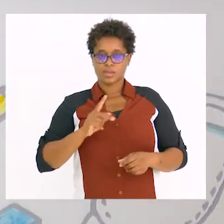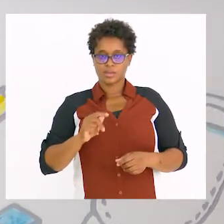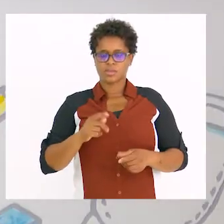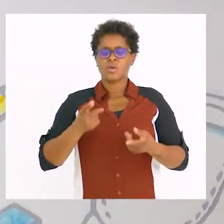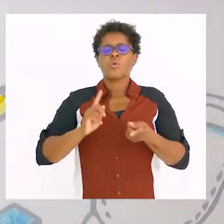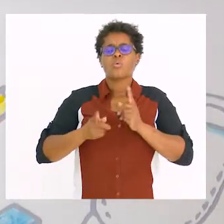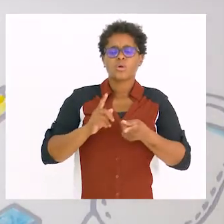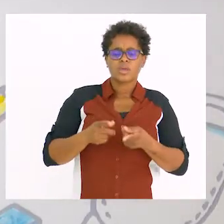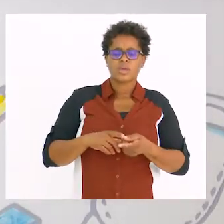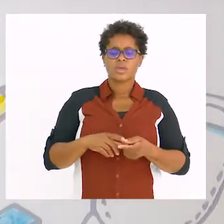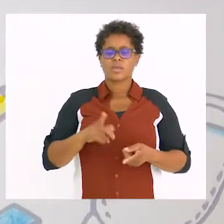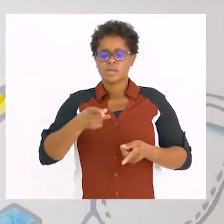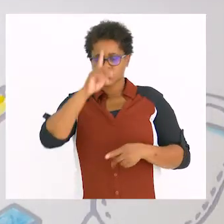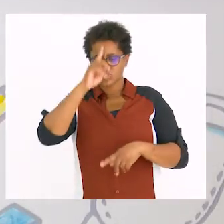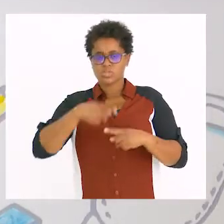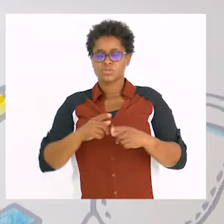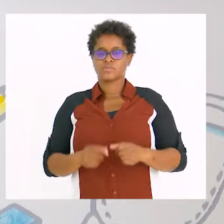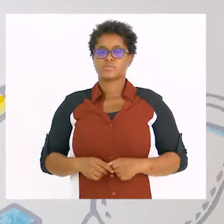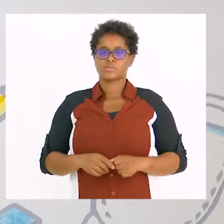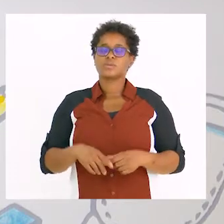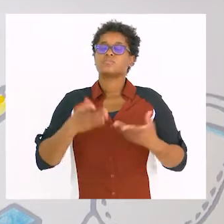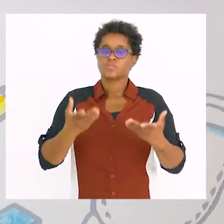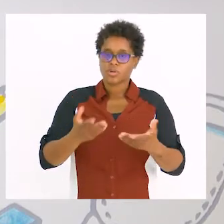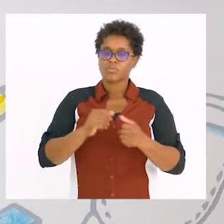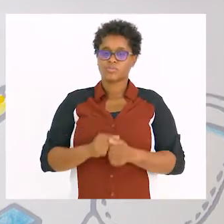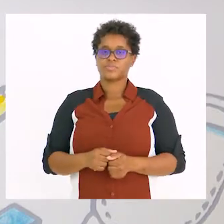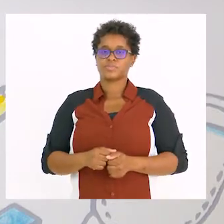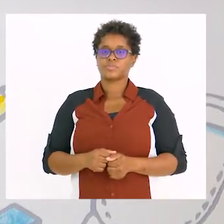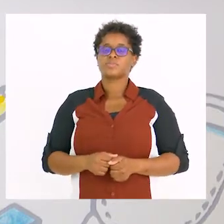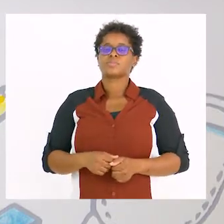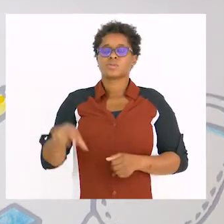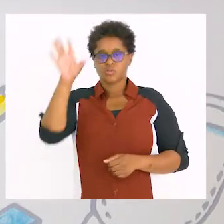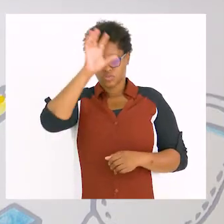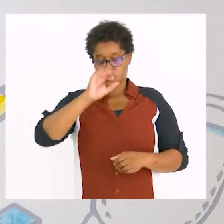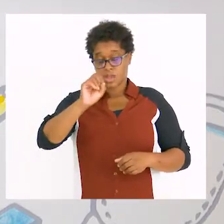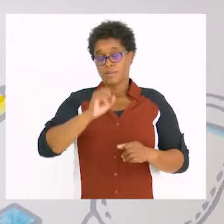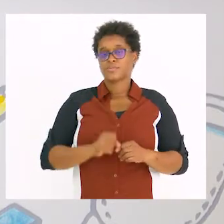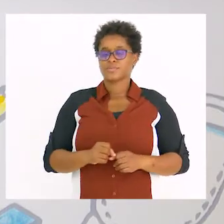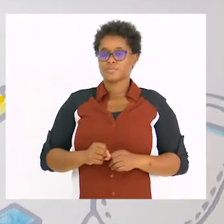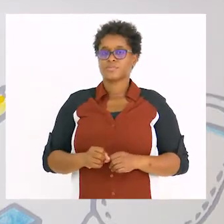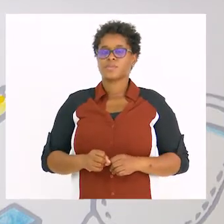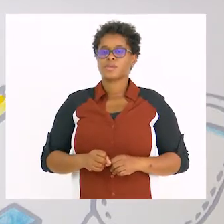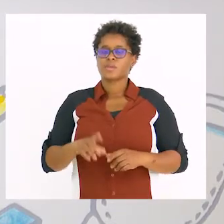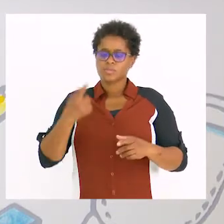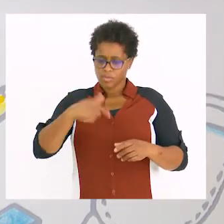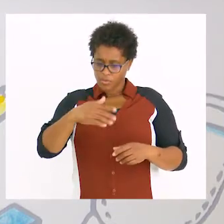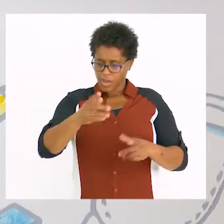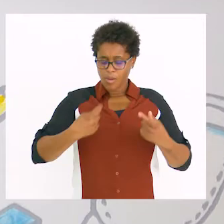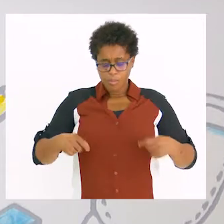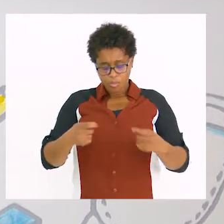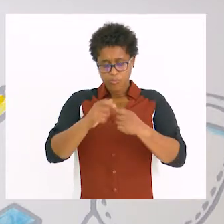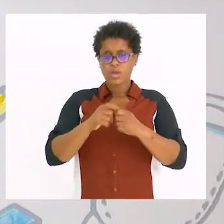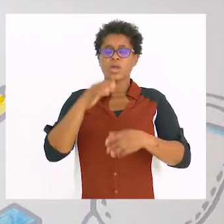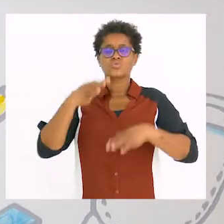que significa esse objetivo? Significa que o Estado deverá promover